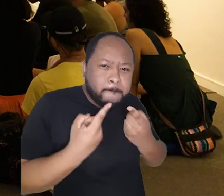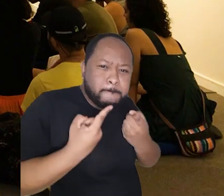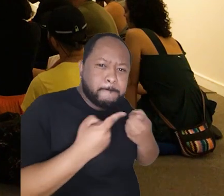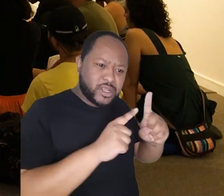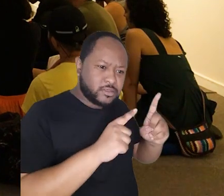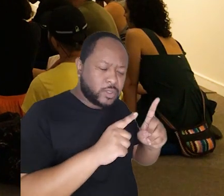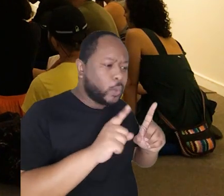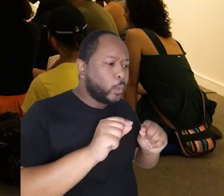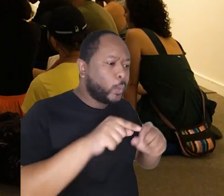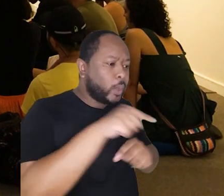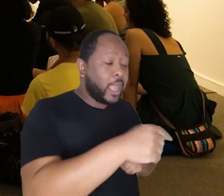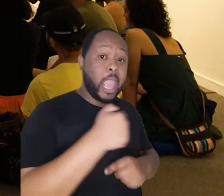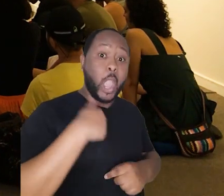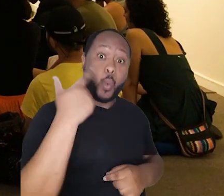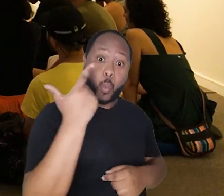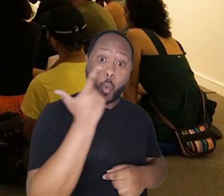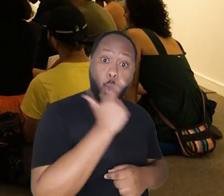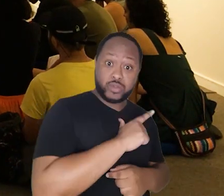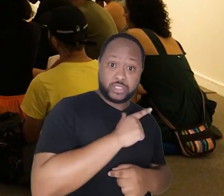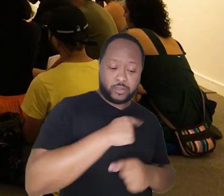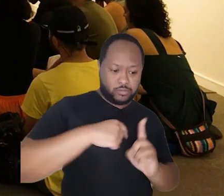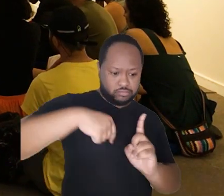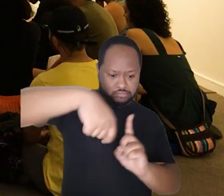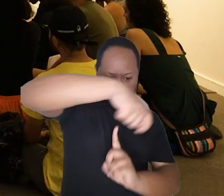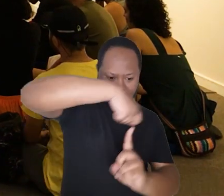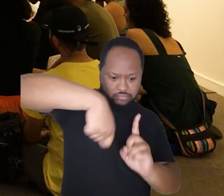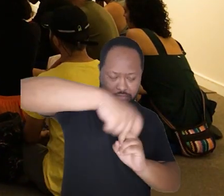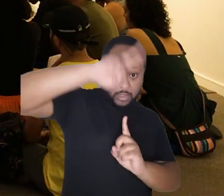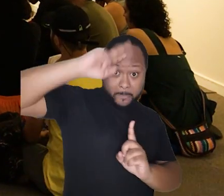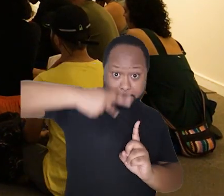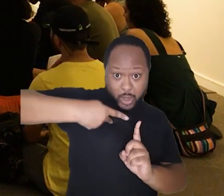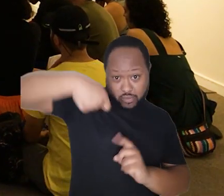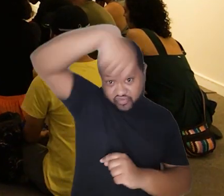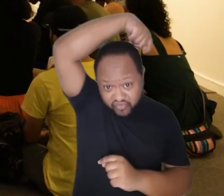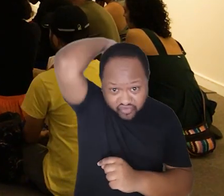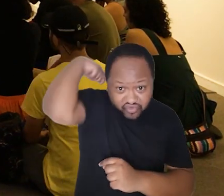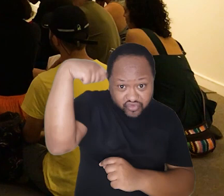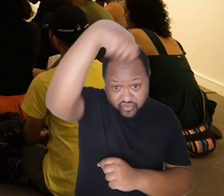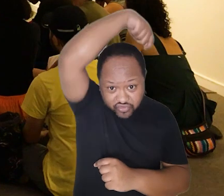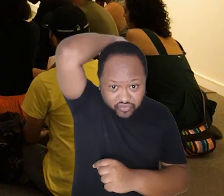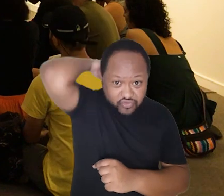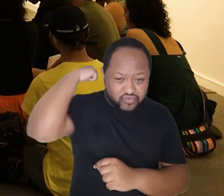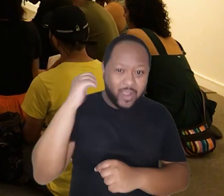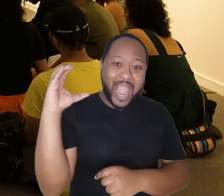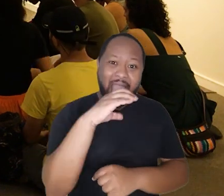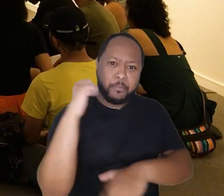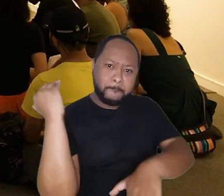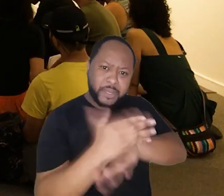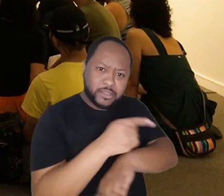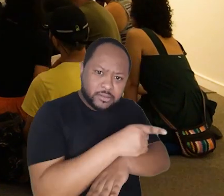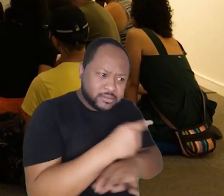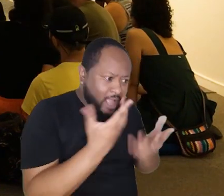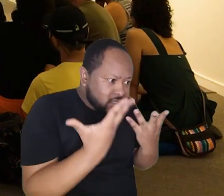eu consigo me amarrar e desamarrar mais rápido do que você. Você aceita o desafio?